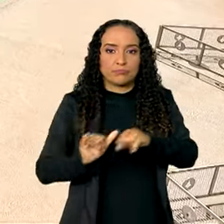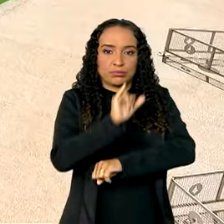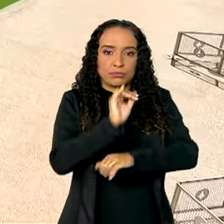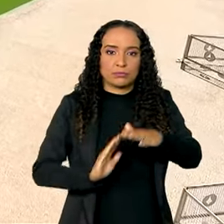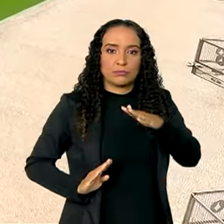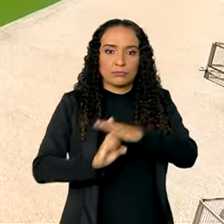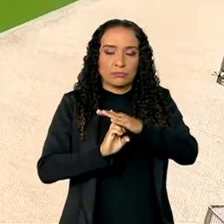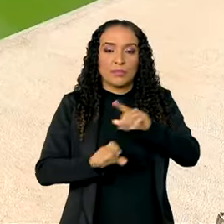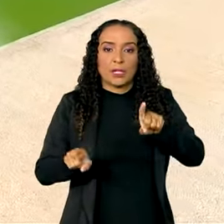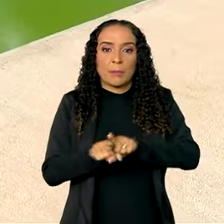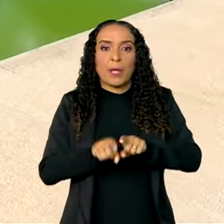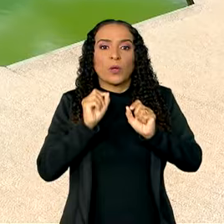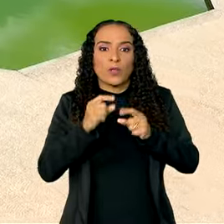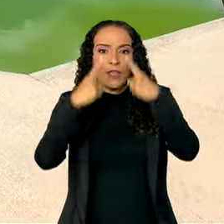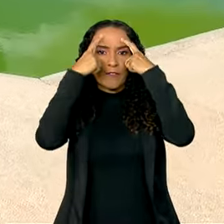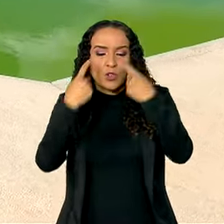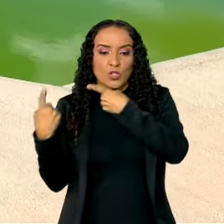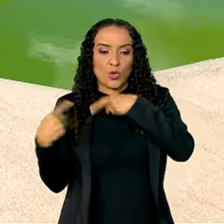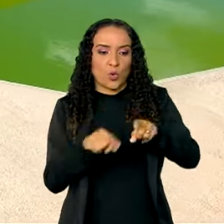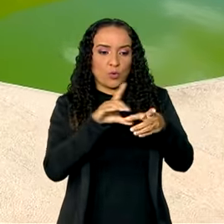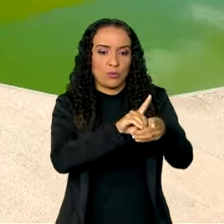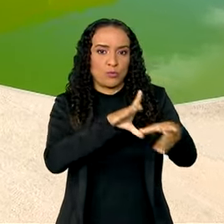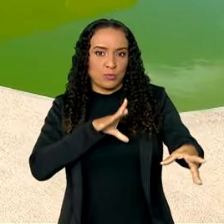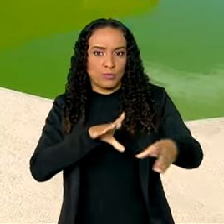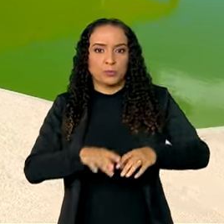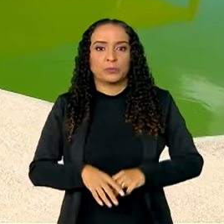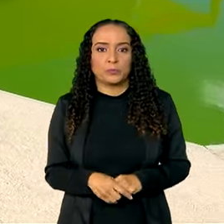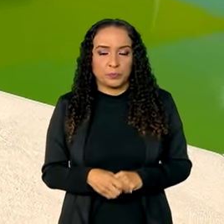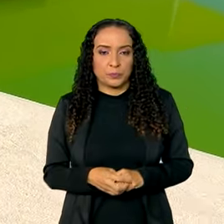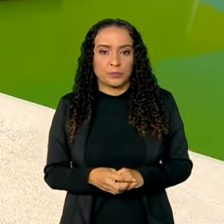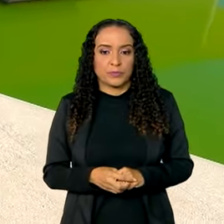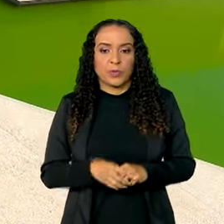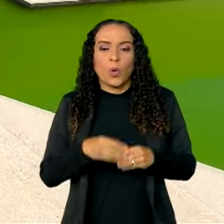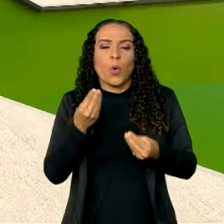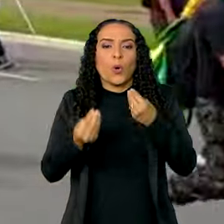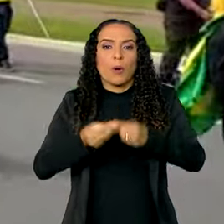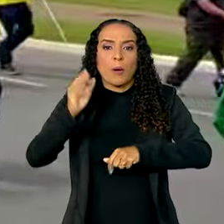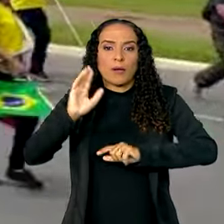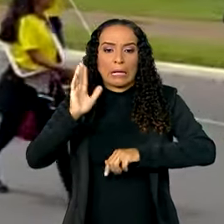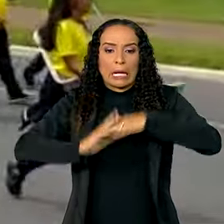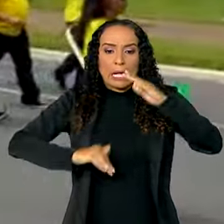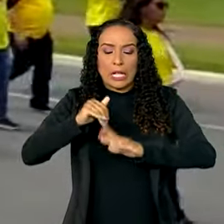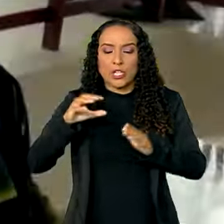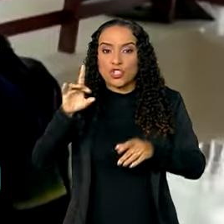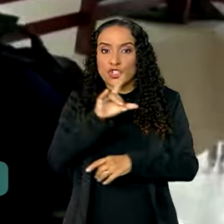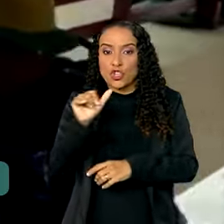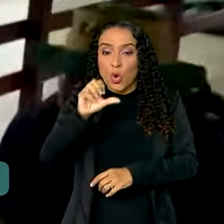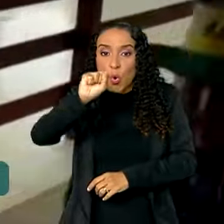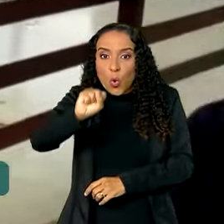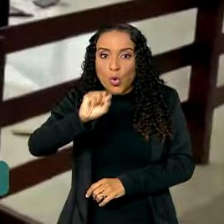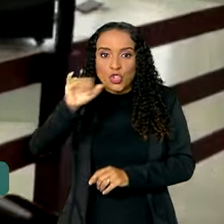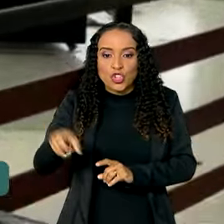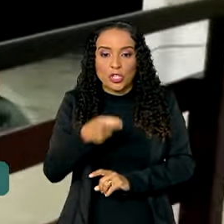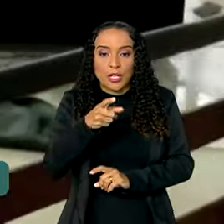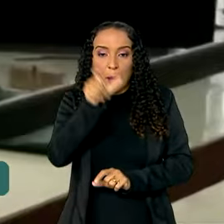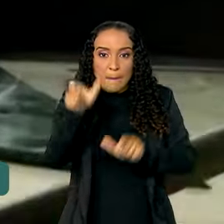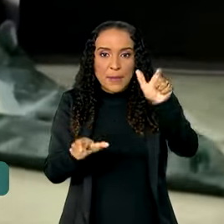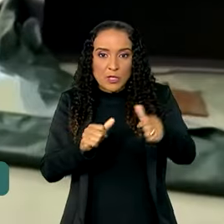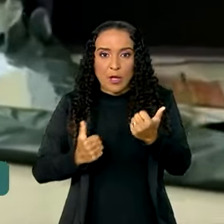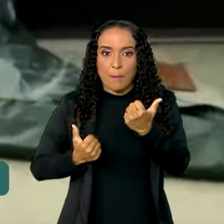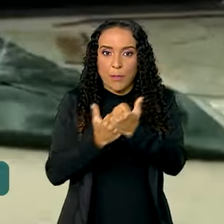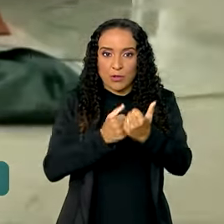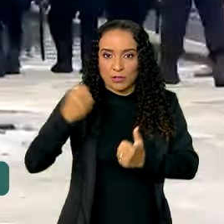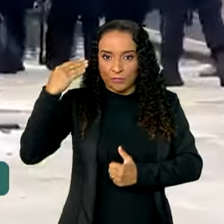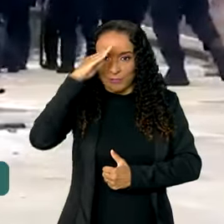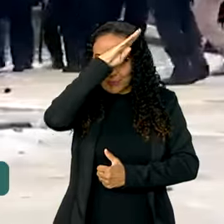e abolição violenta do Estado Democrático de Direito, como as praticadas em 8 de janeiro, quando apoiadores do